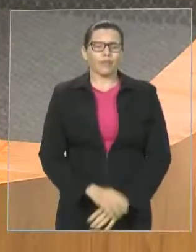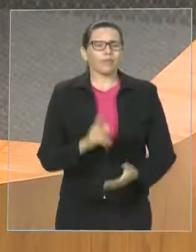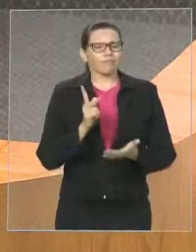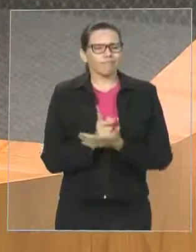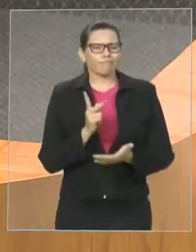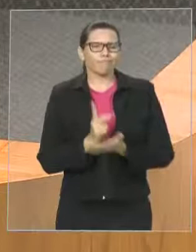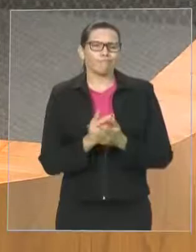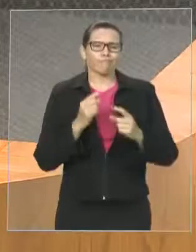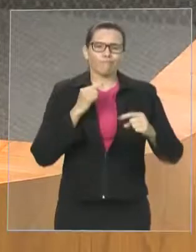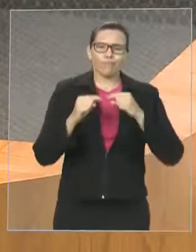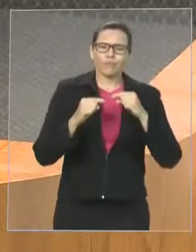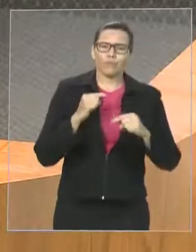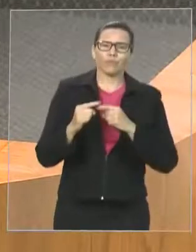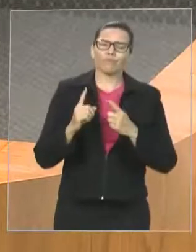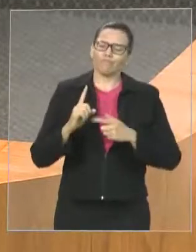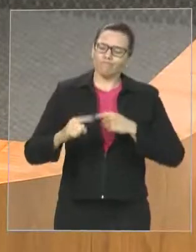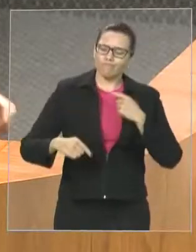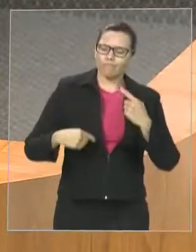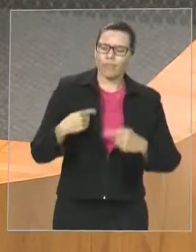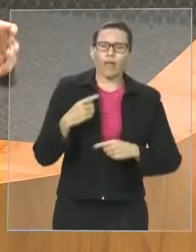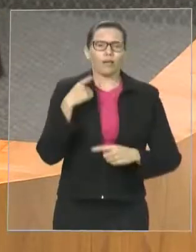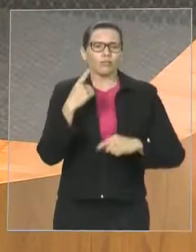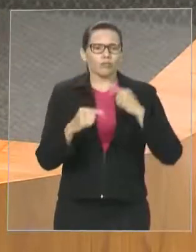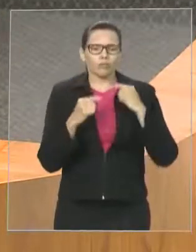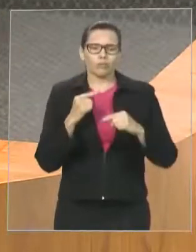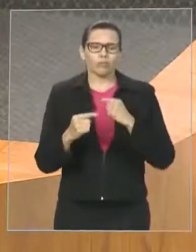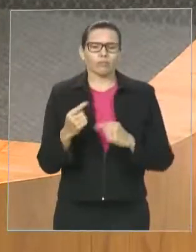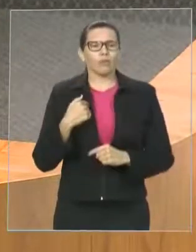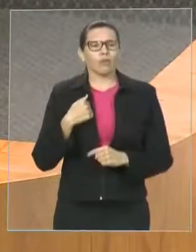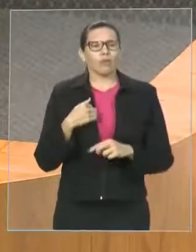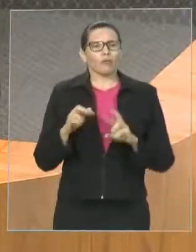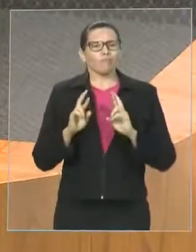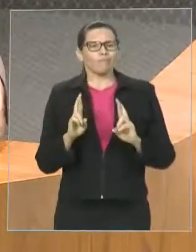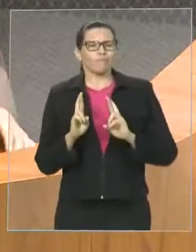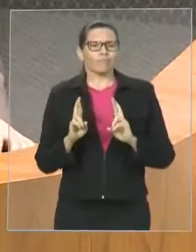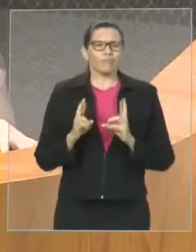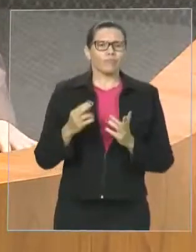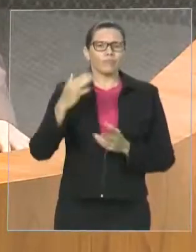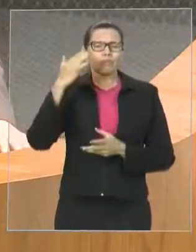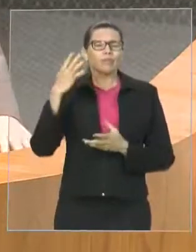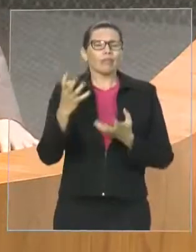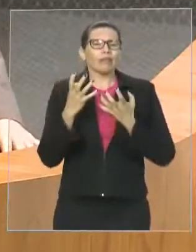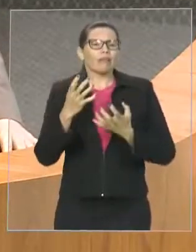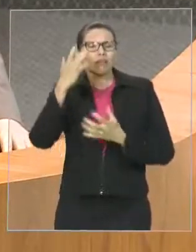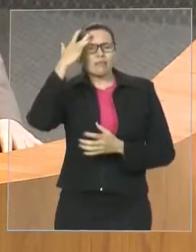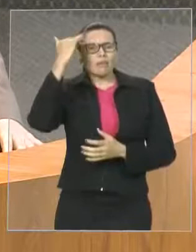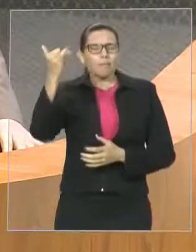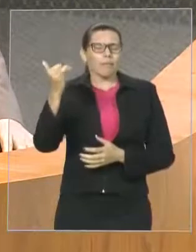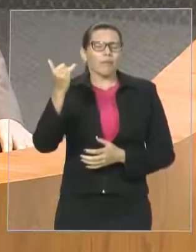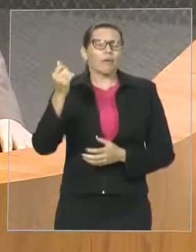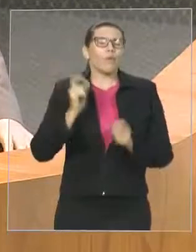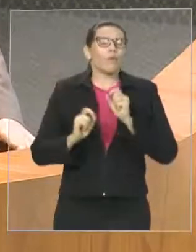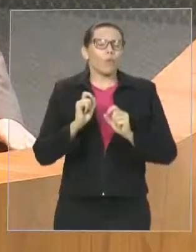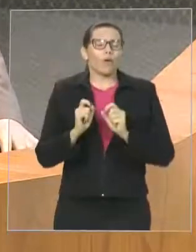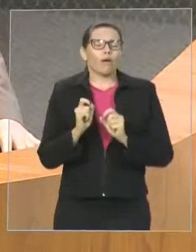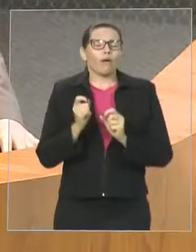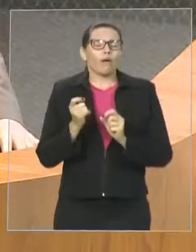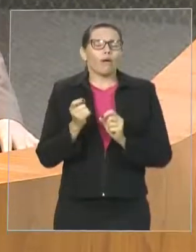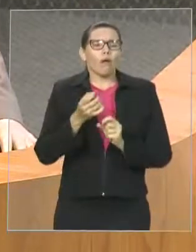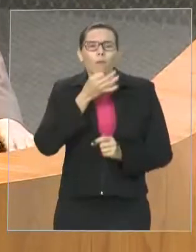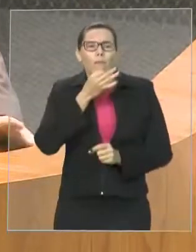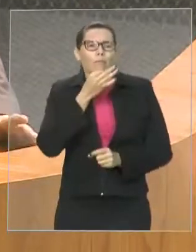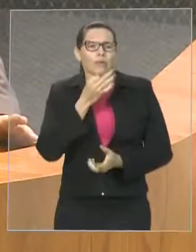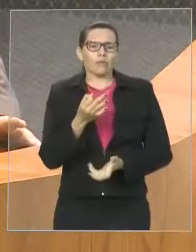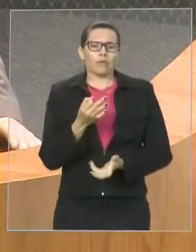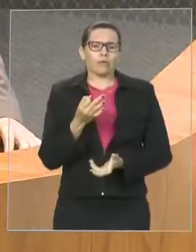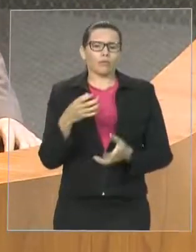discussões, e eu ficava na expectativa para saber qual era a posição da oposição, e, na verdade, a